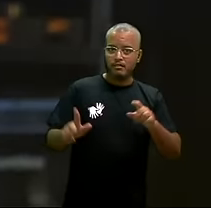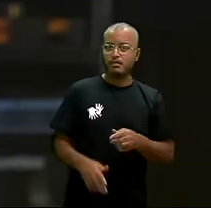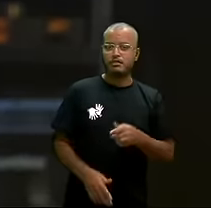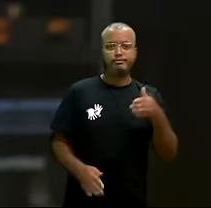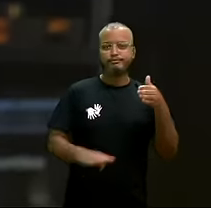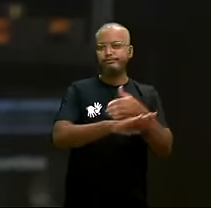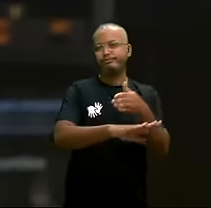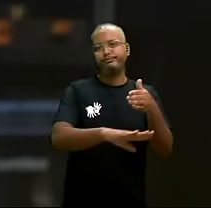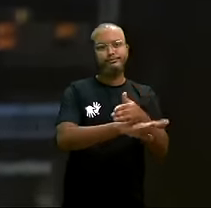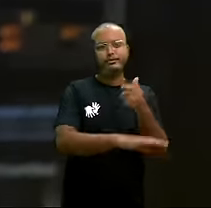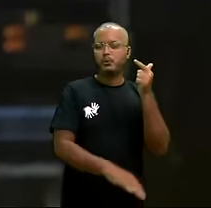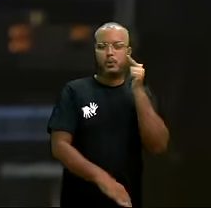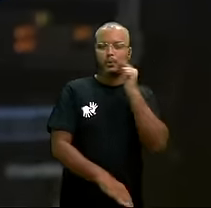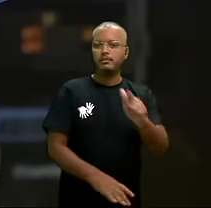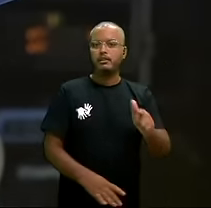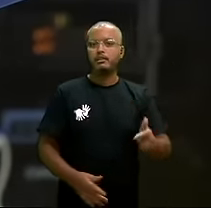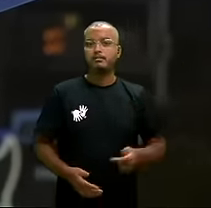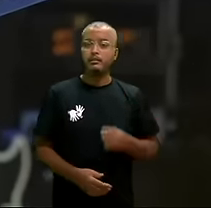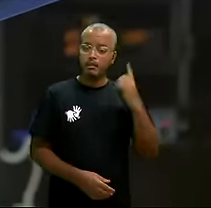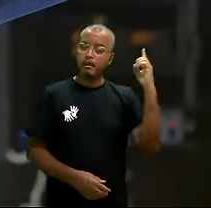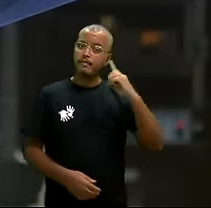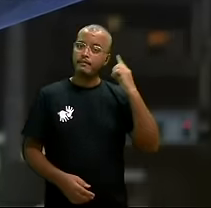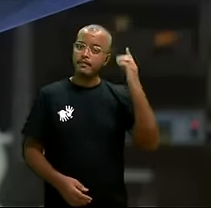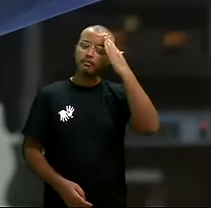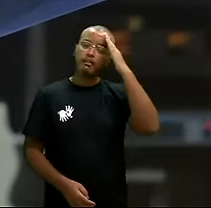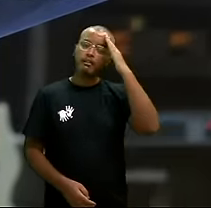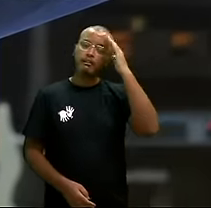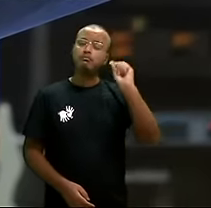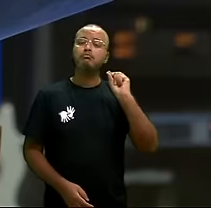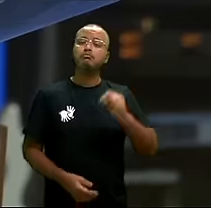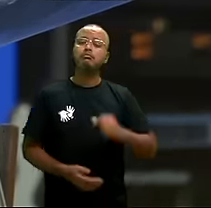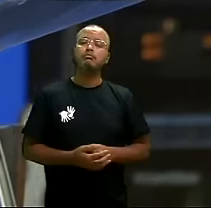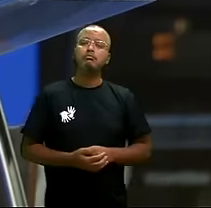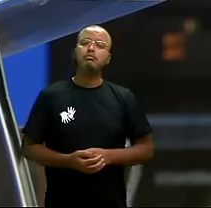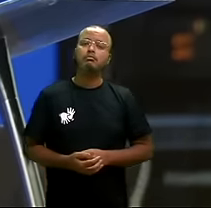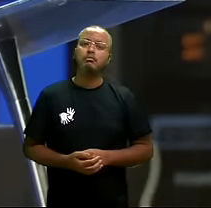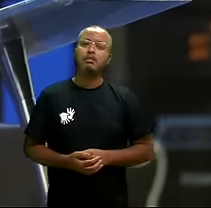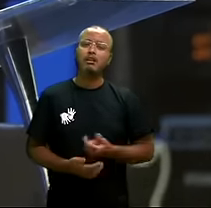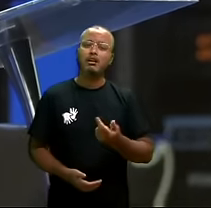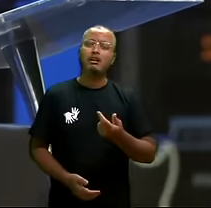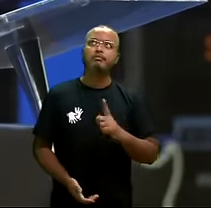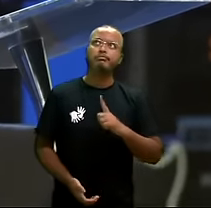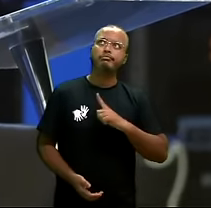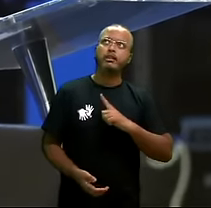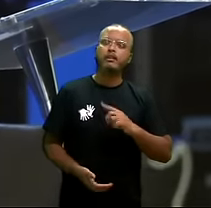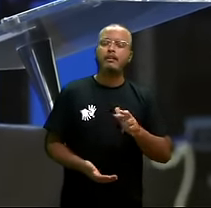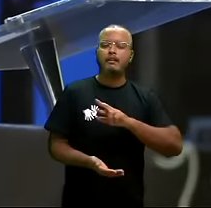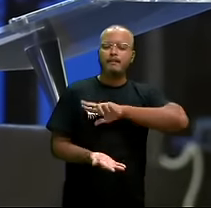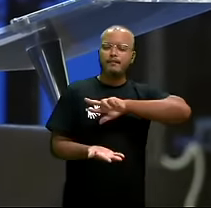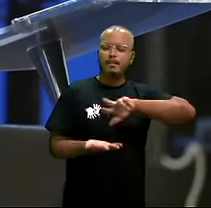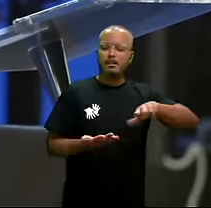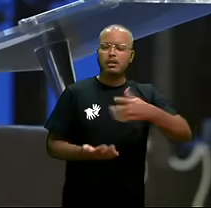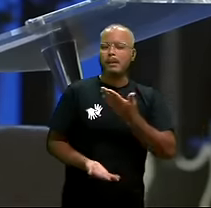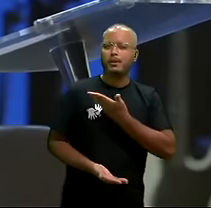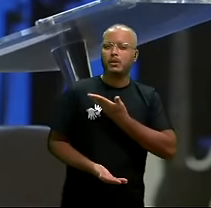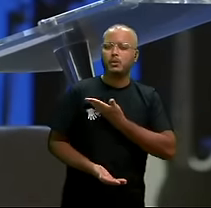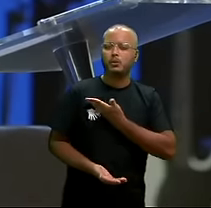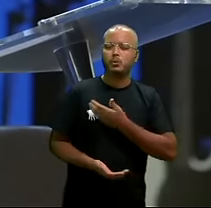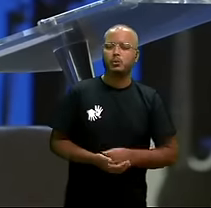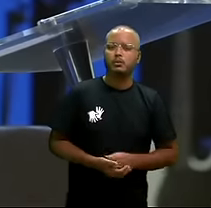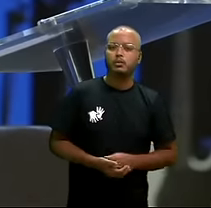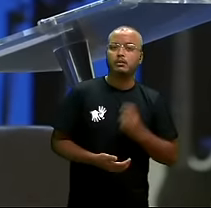Davi logo entendeu o que, que Davi fez. O que, que eu faço então, pastor? Com um monte de amigo assim. O que, que você faz? Faz igual